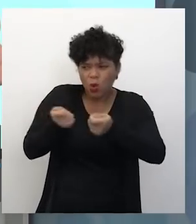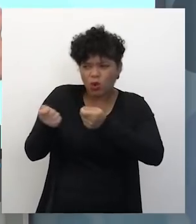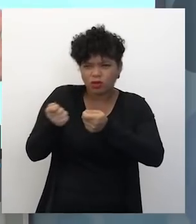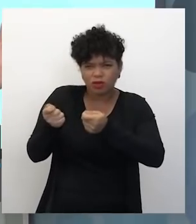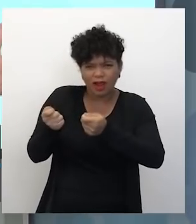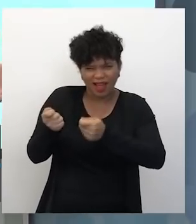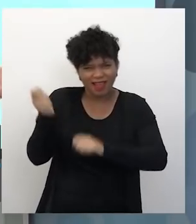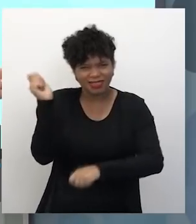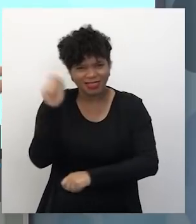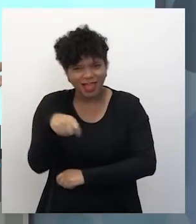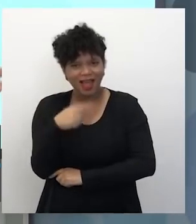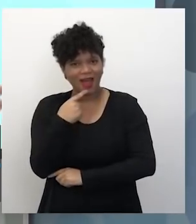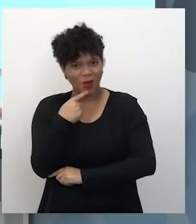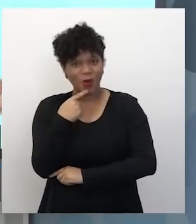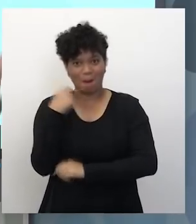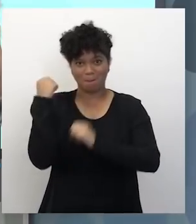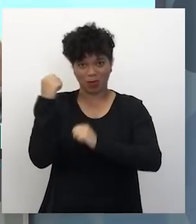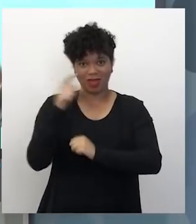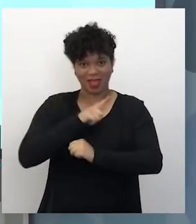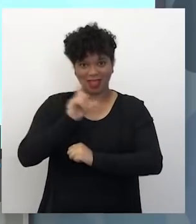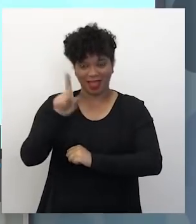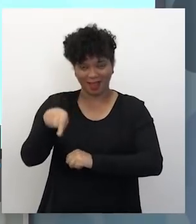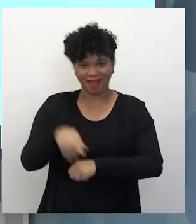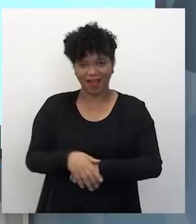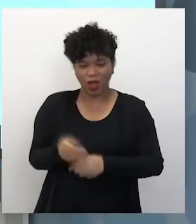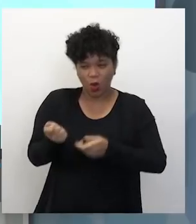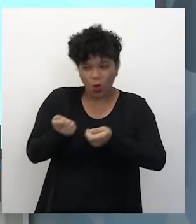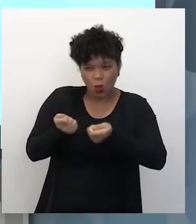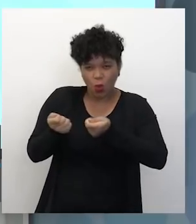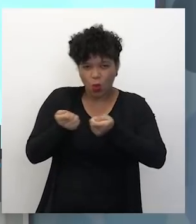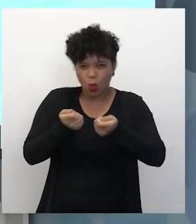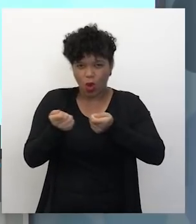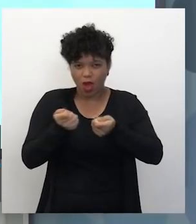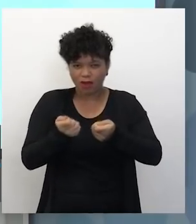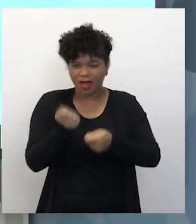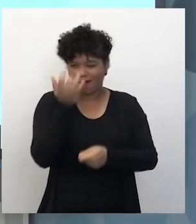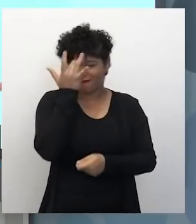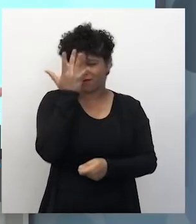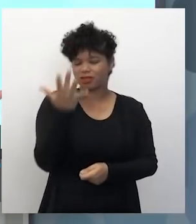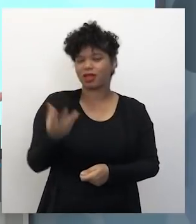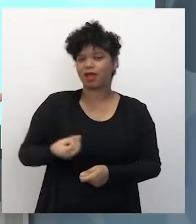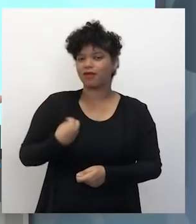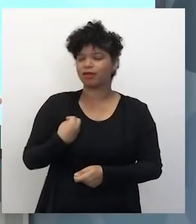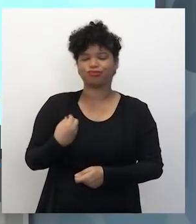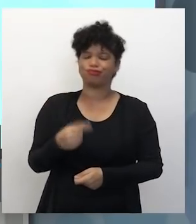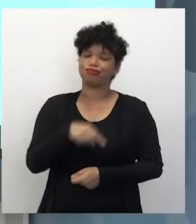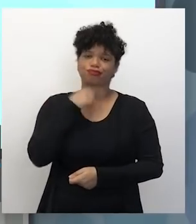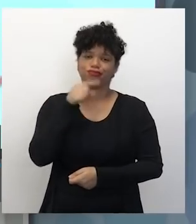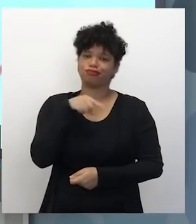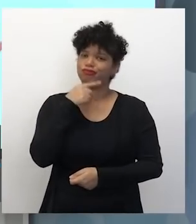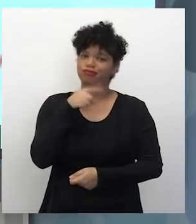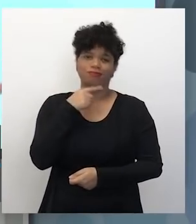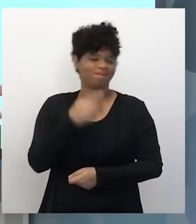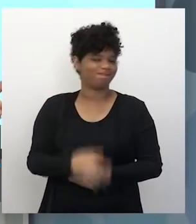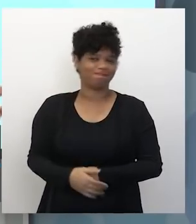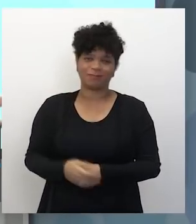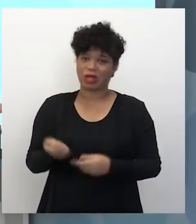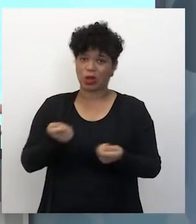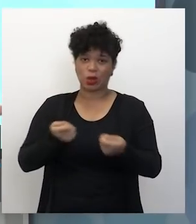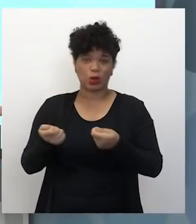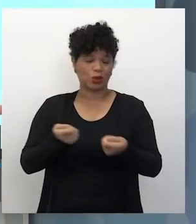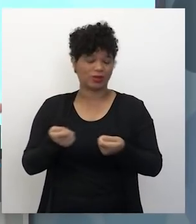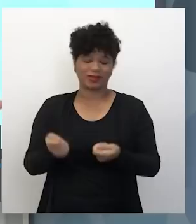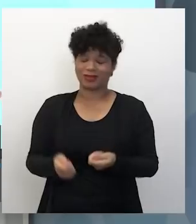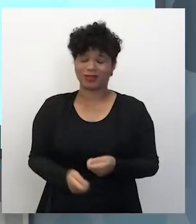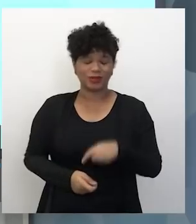de controlar as estações do ano para facilitar a nossa vida? Claro que não. Nós não controlamos o tempo